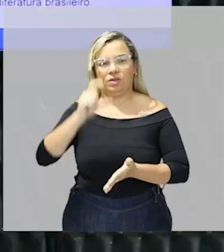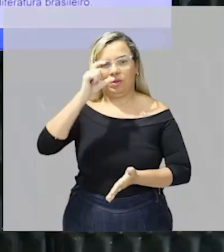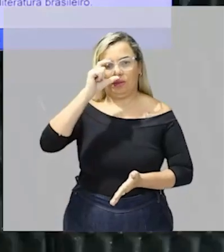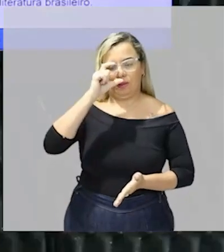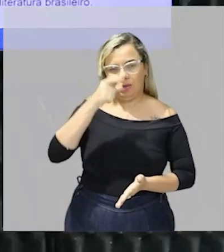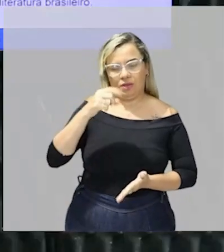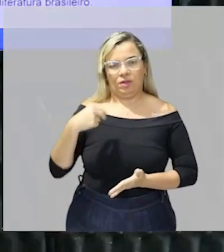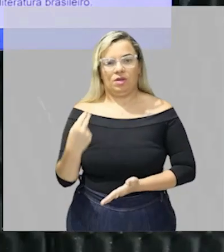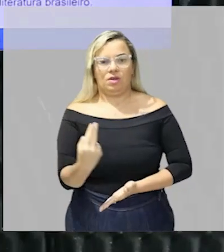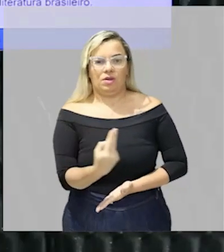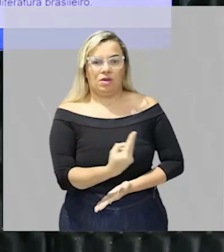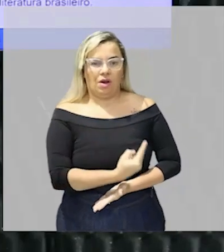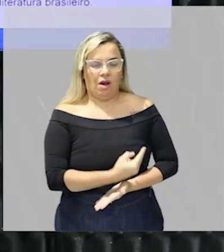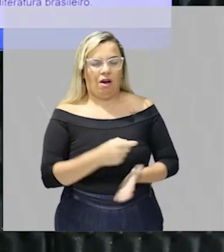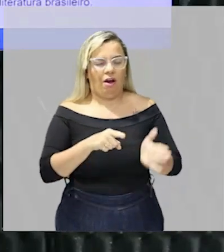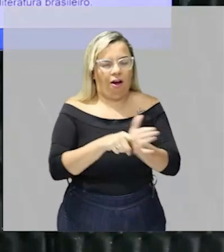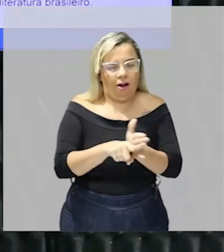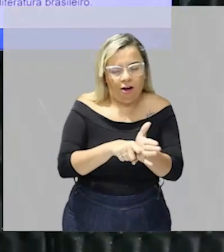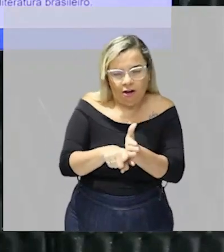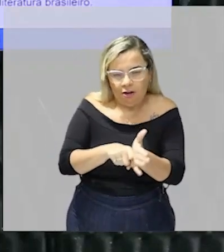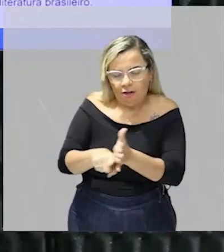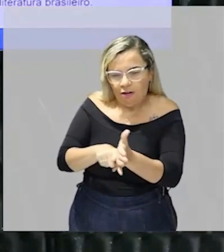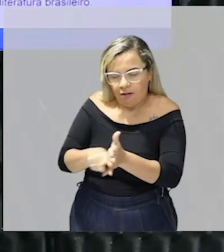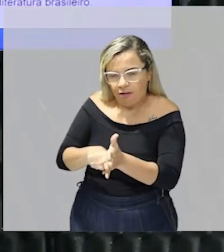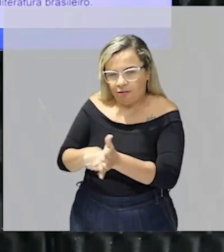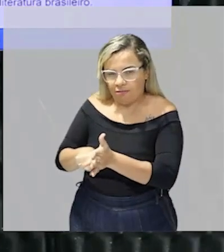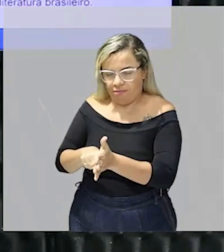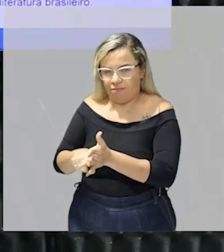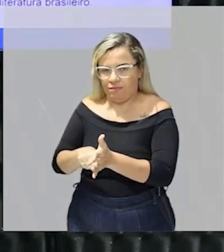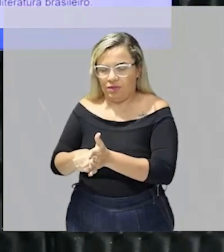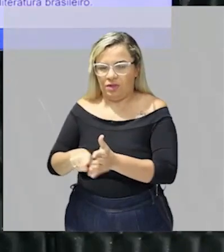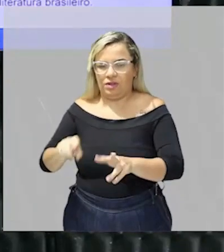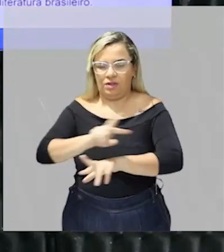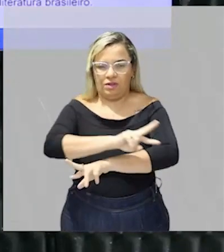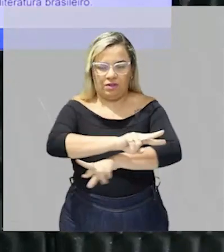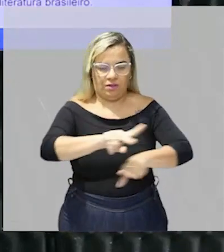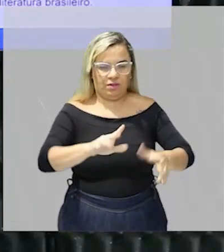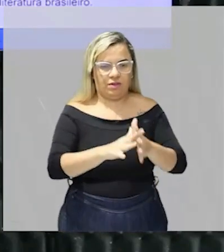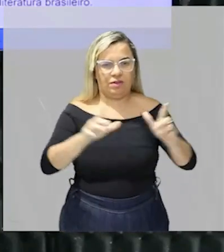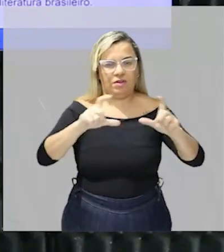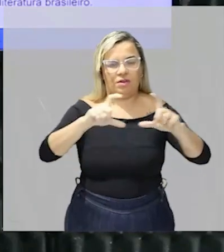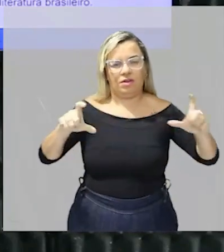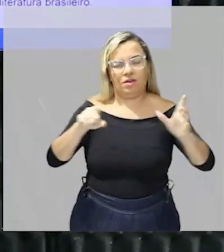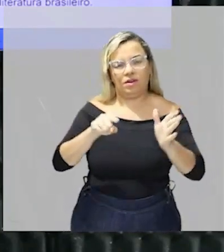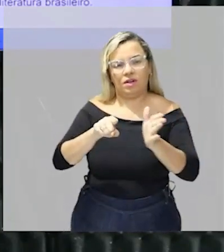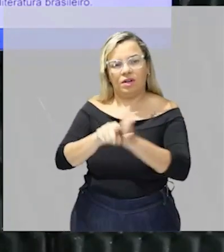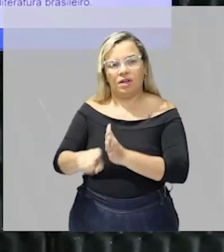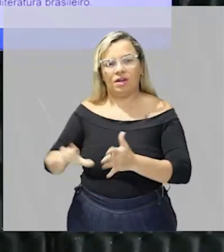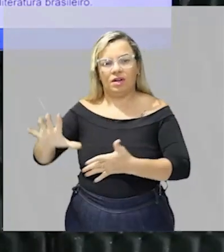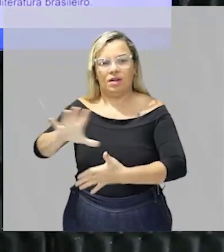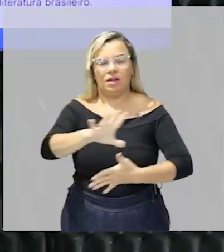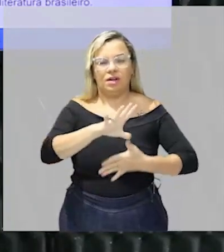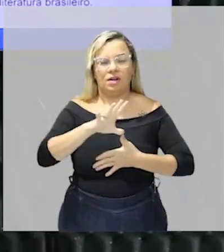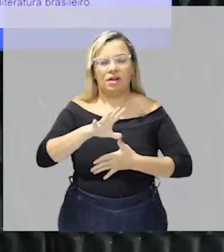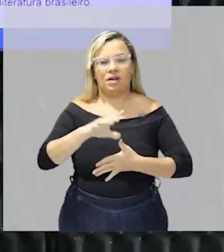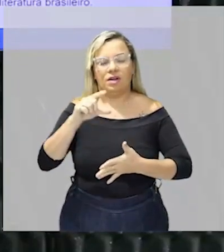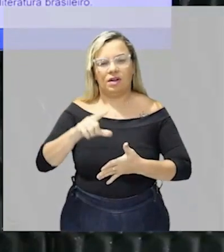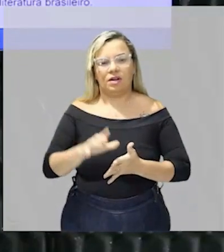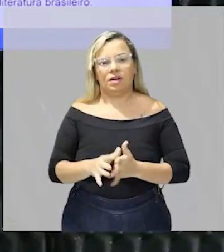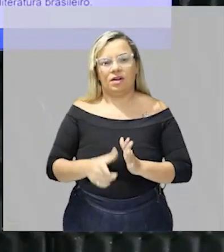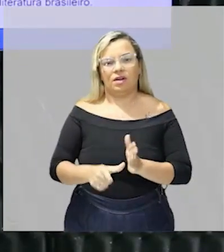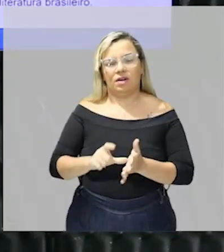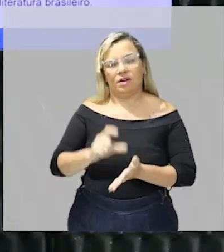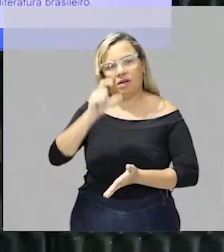nós iremos investigar a partir de uma série de questões, itens e questões, é uma América